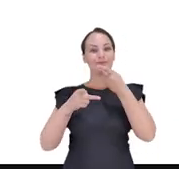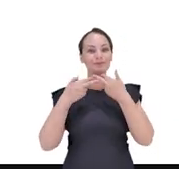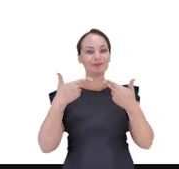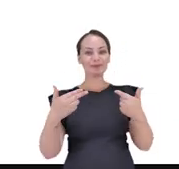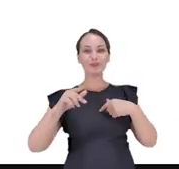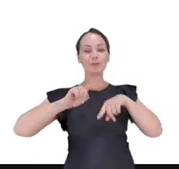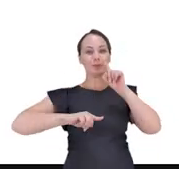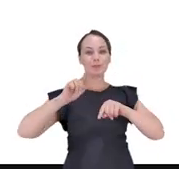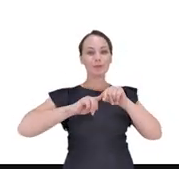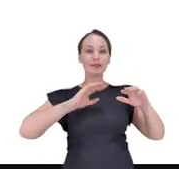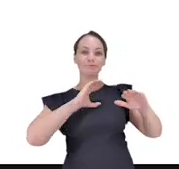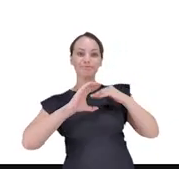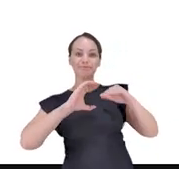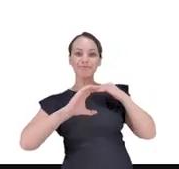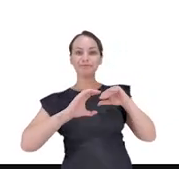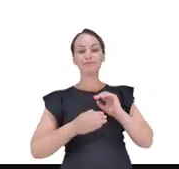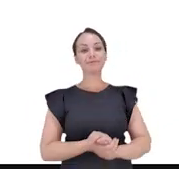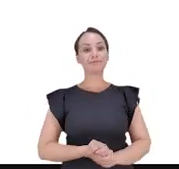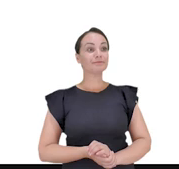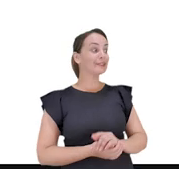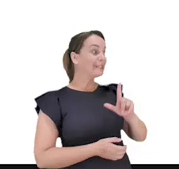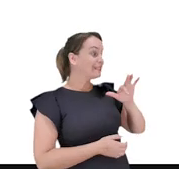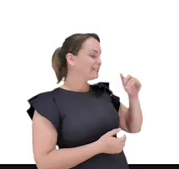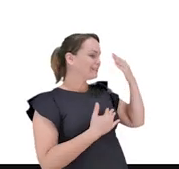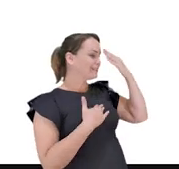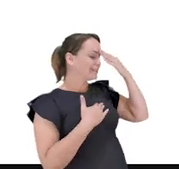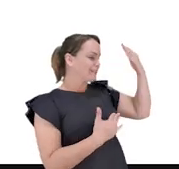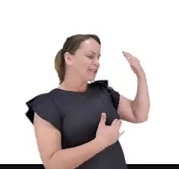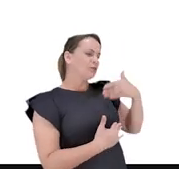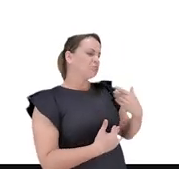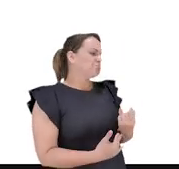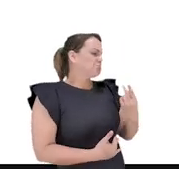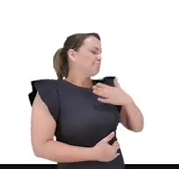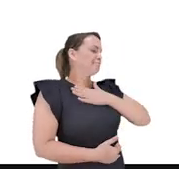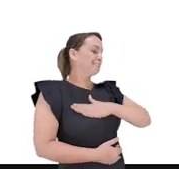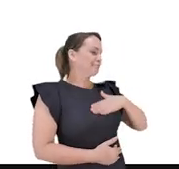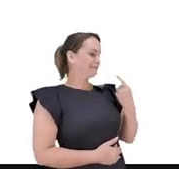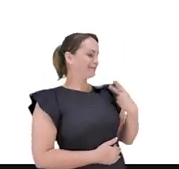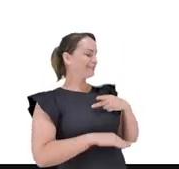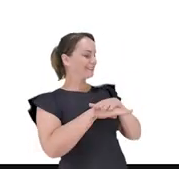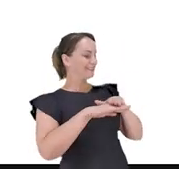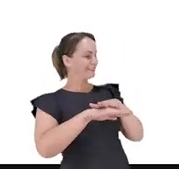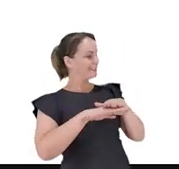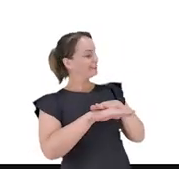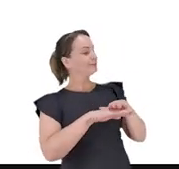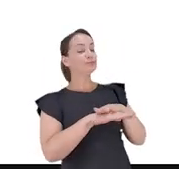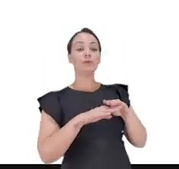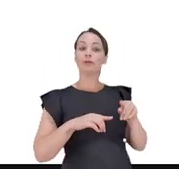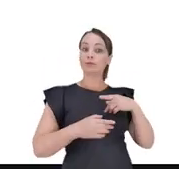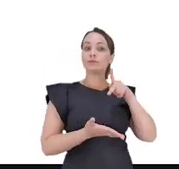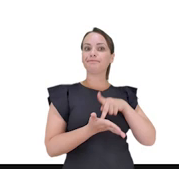todo o material que a gente recebeu. Liana, muito obrigado. Foi extremamente satisfatória a nossa conversa, ilustradora